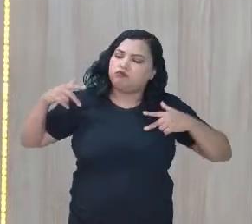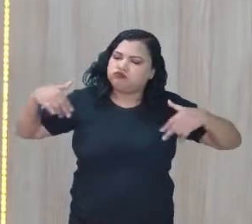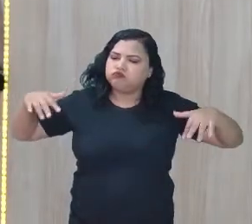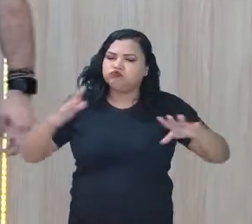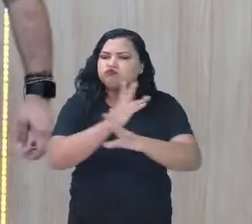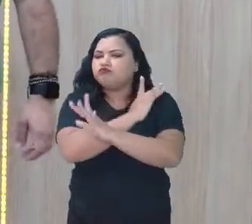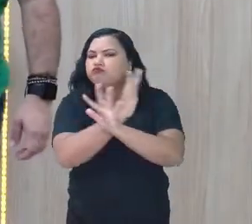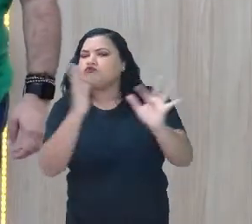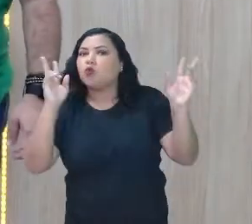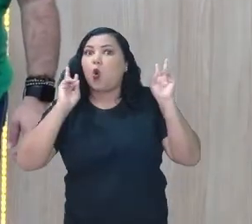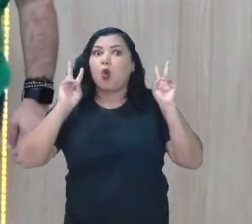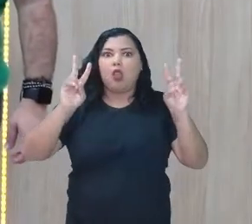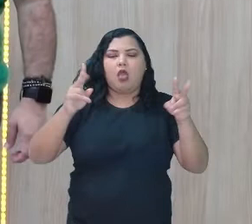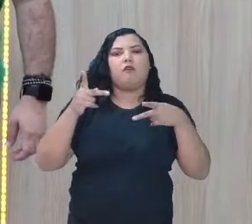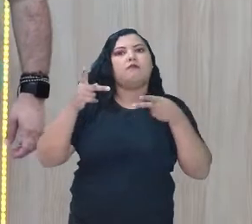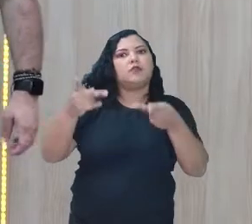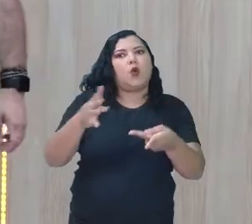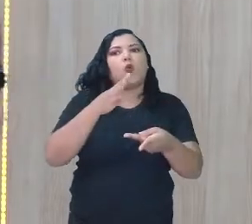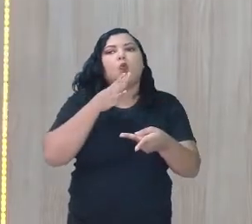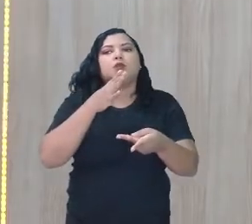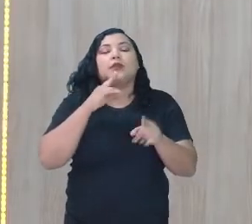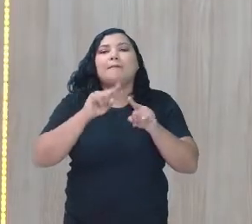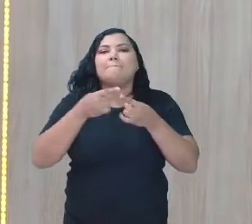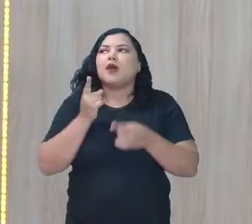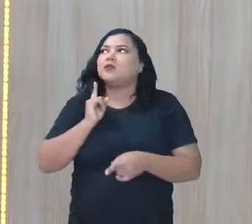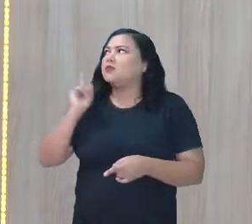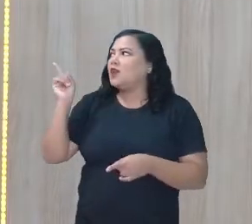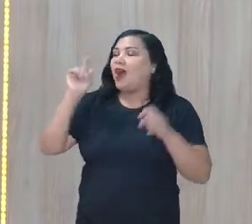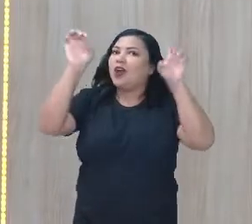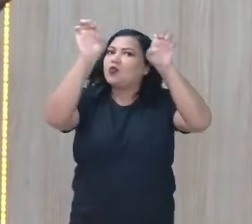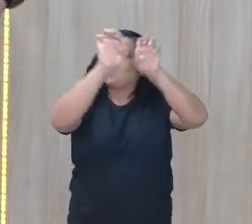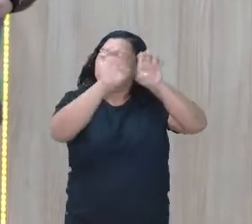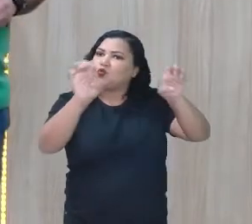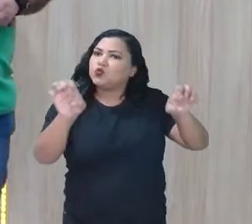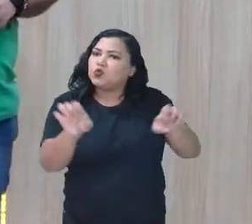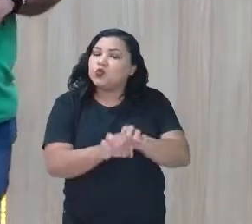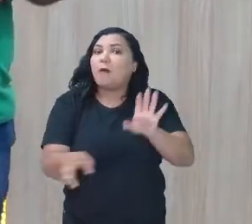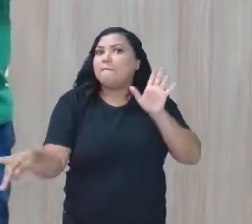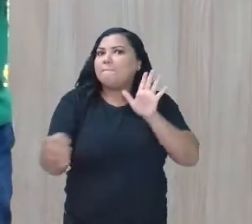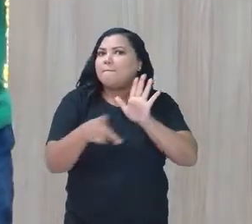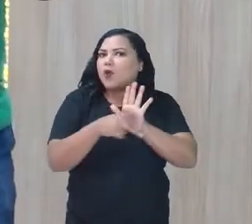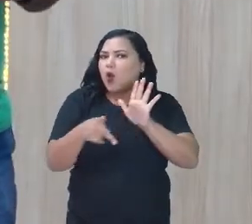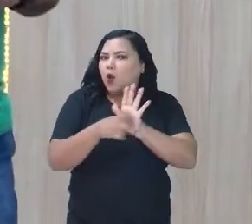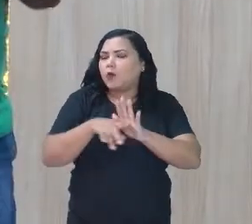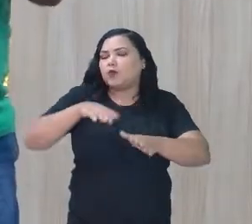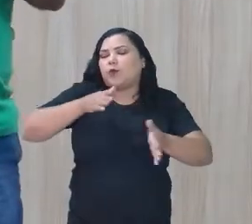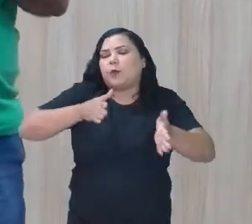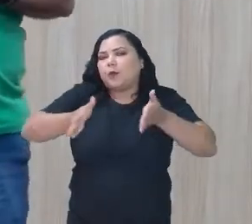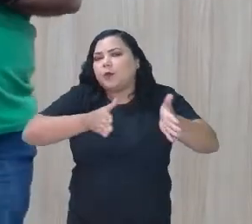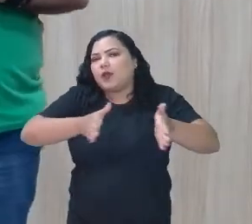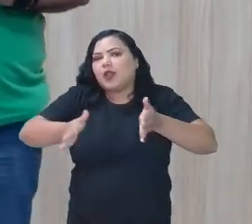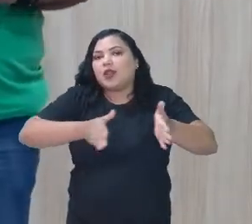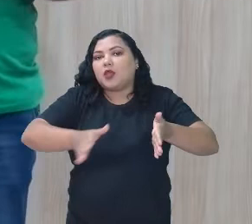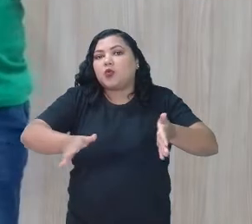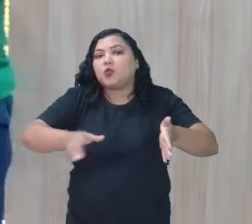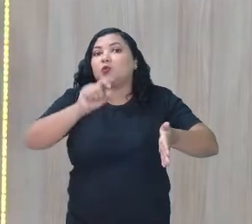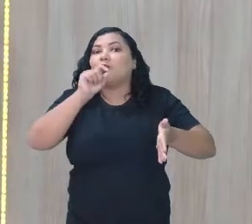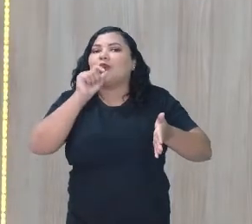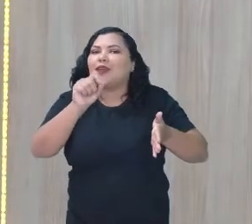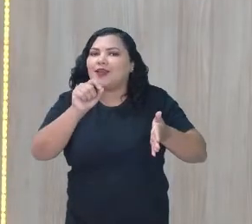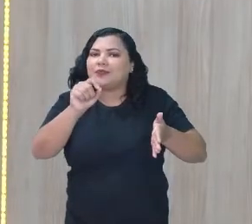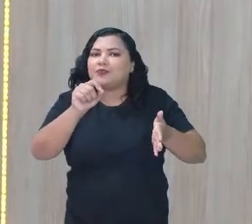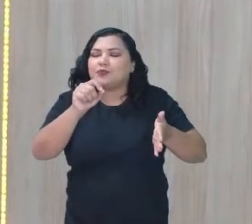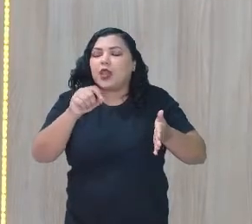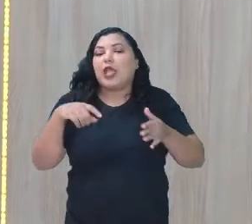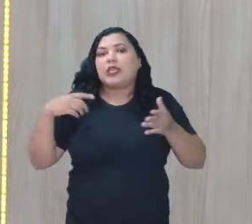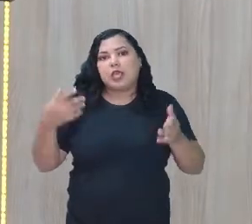por aqui, ó. Mas isso aqui são estruturas que foram erguidas durante o período, né,